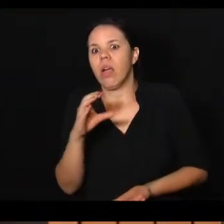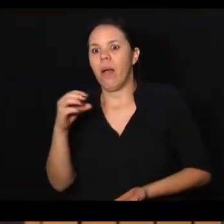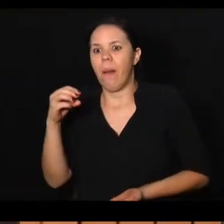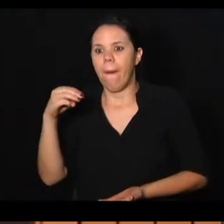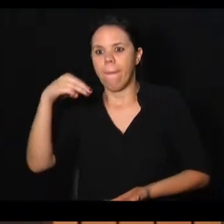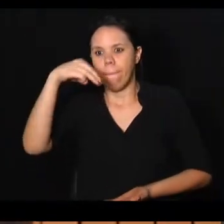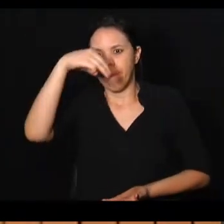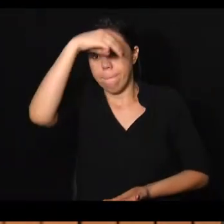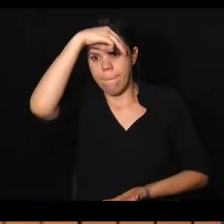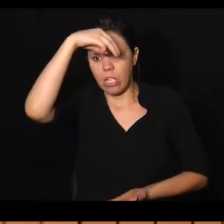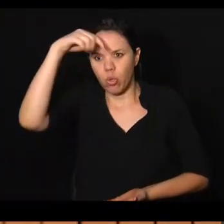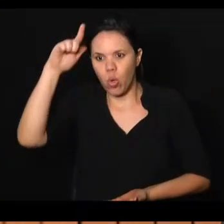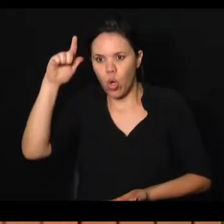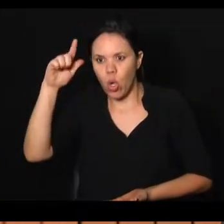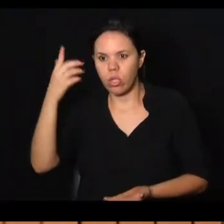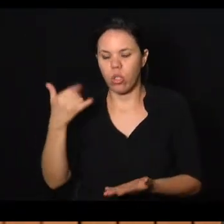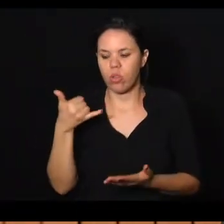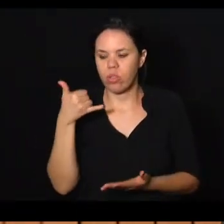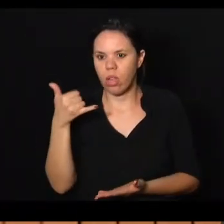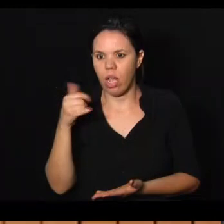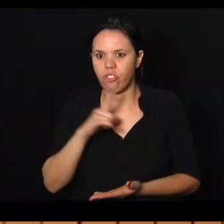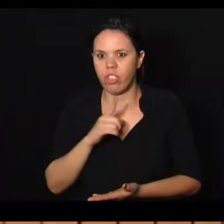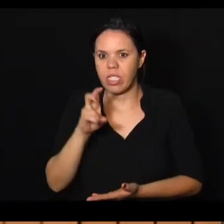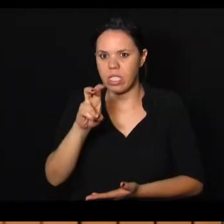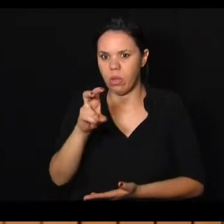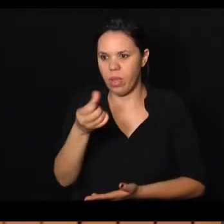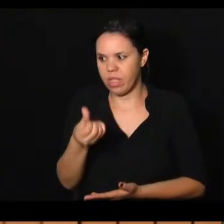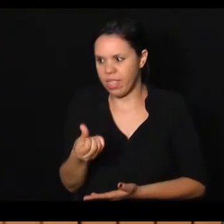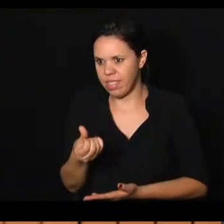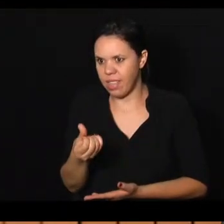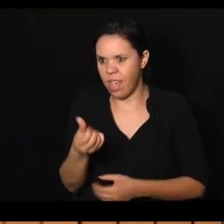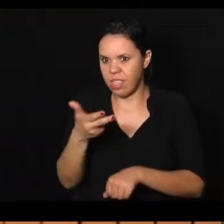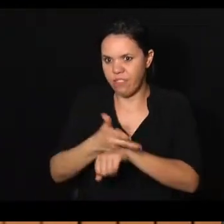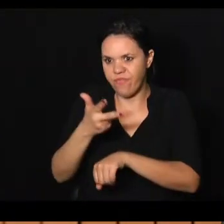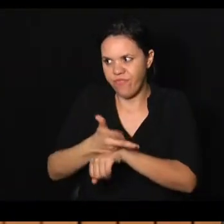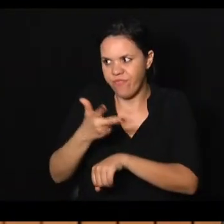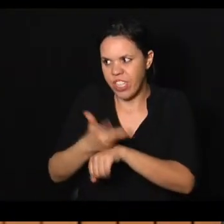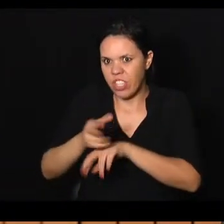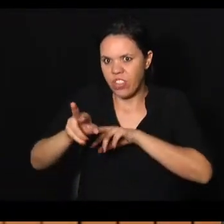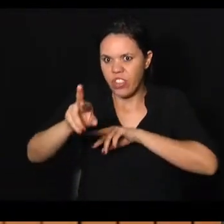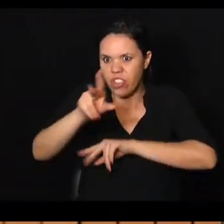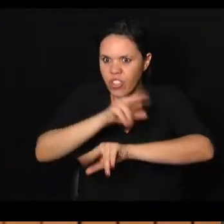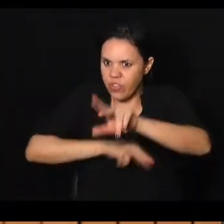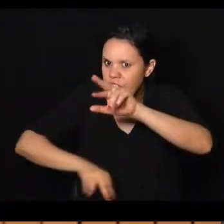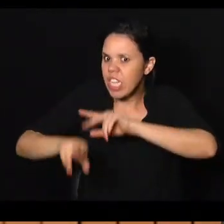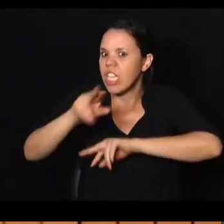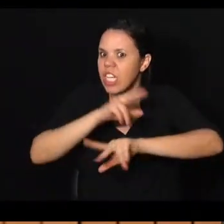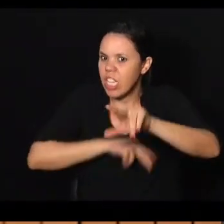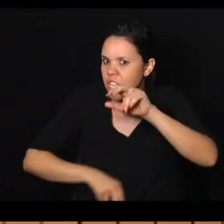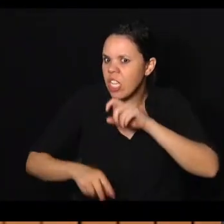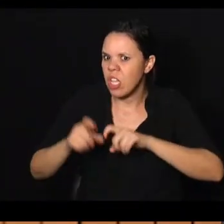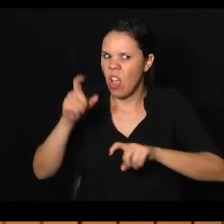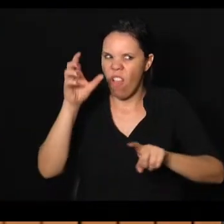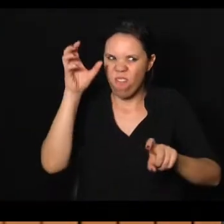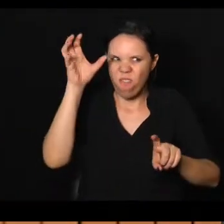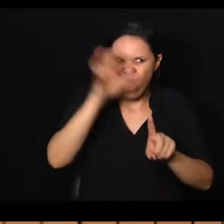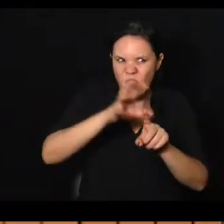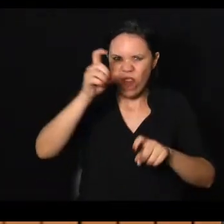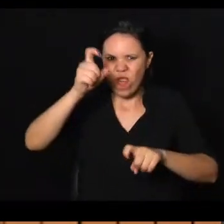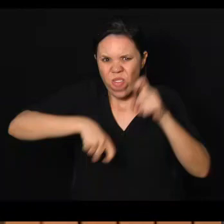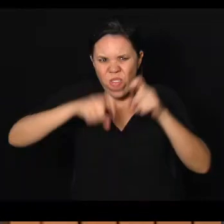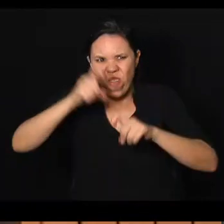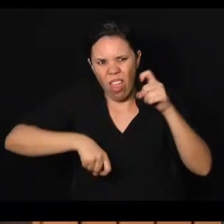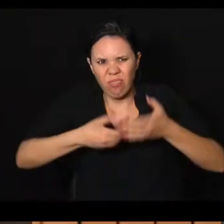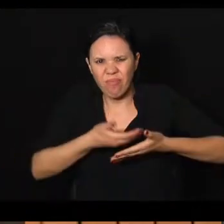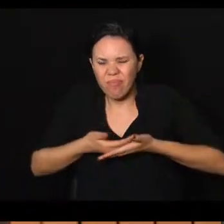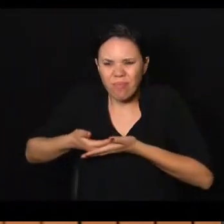dele tinha 56 vídeos diferentes de estupro de bebês.